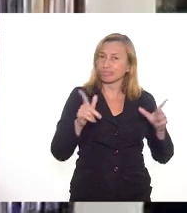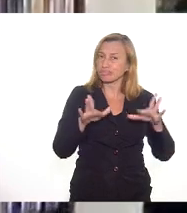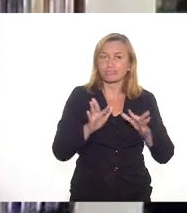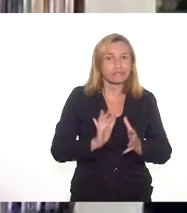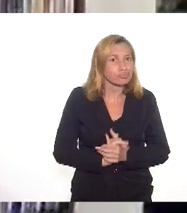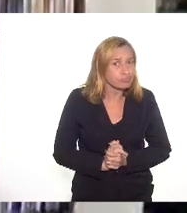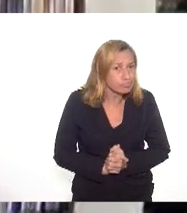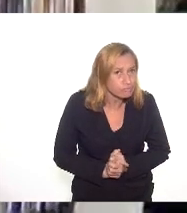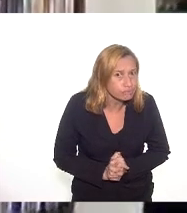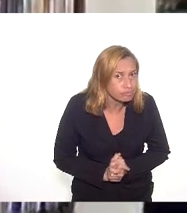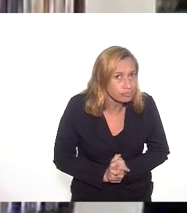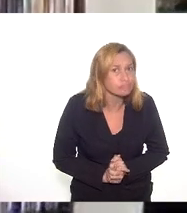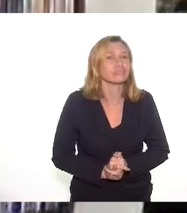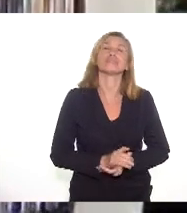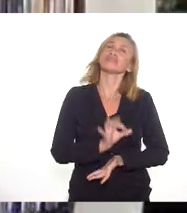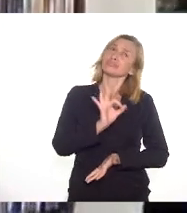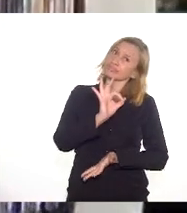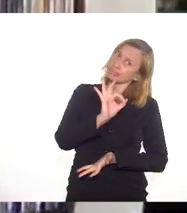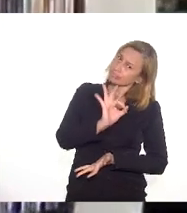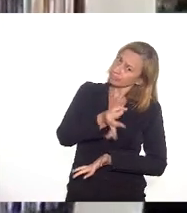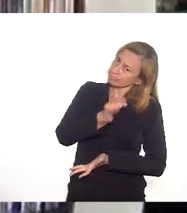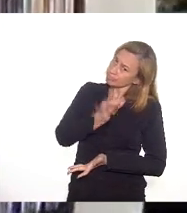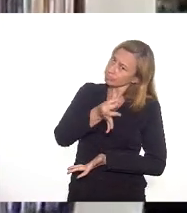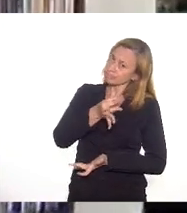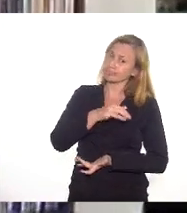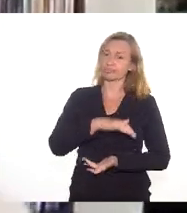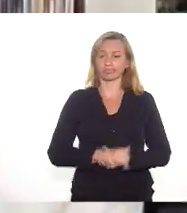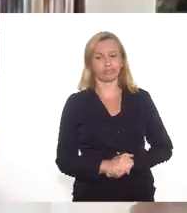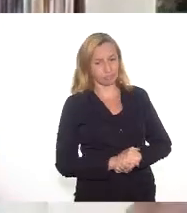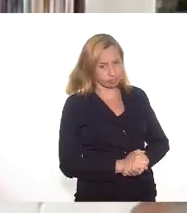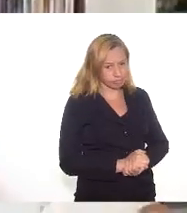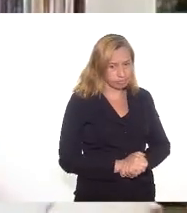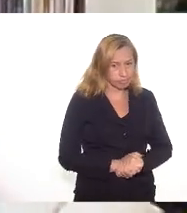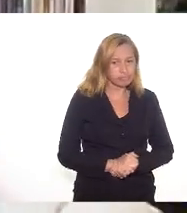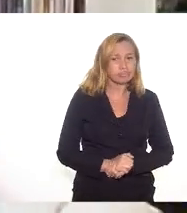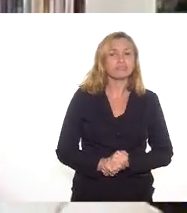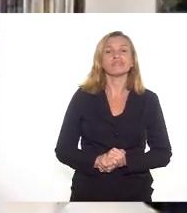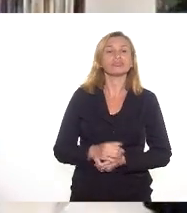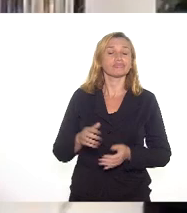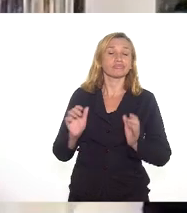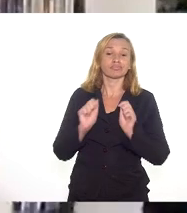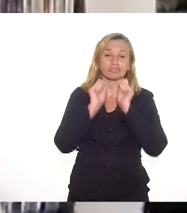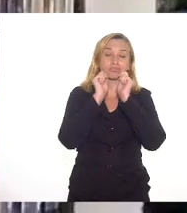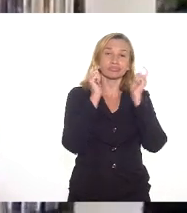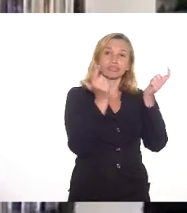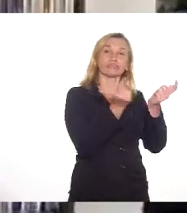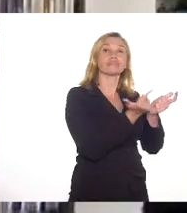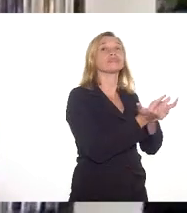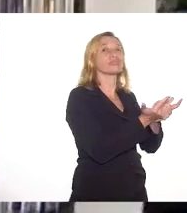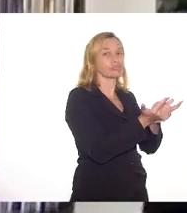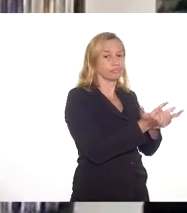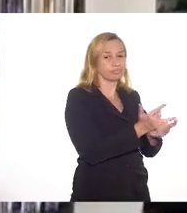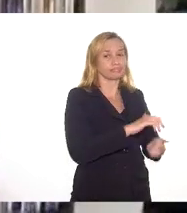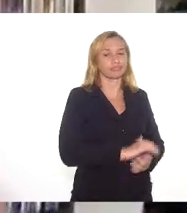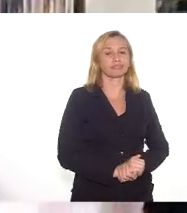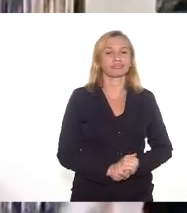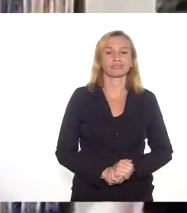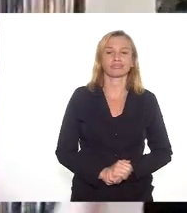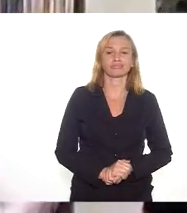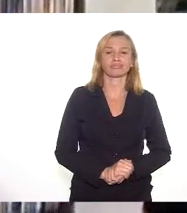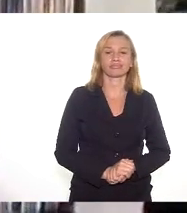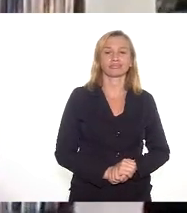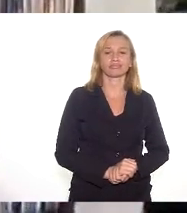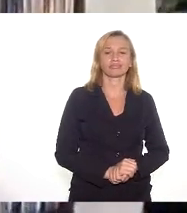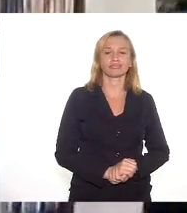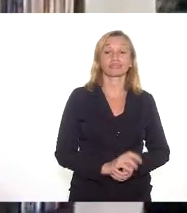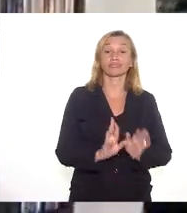diferentes. É claro que a Assembleia Legislativa, ela, a sua